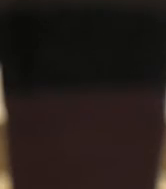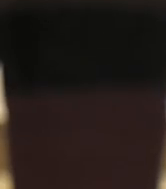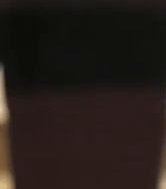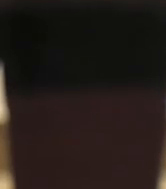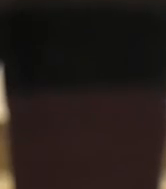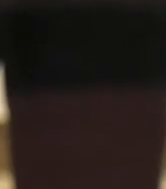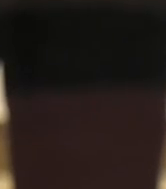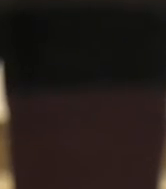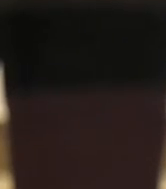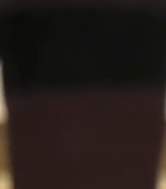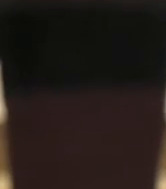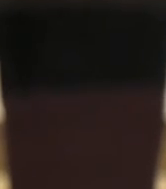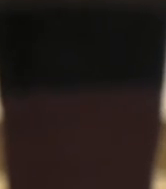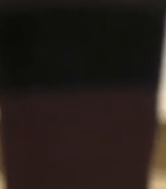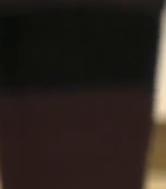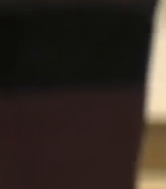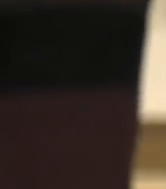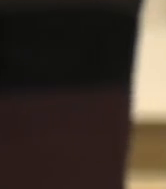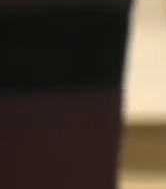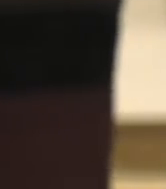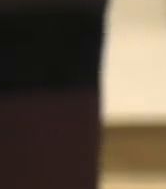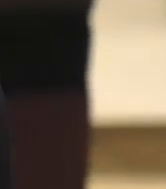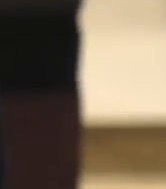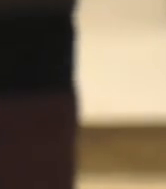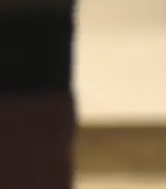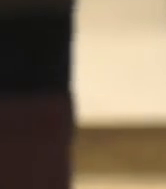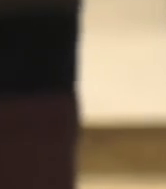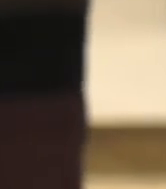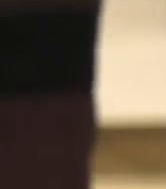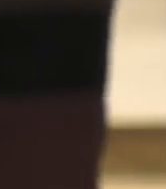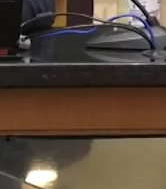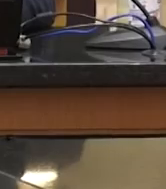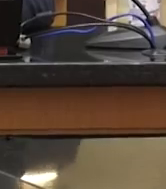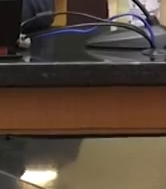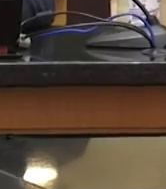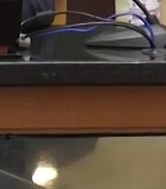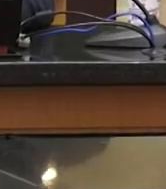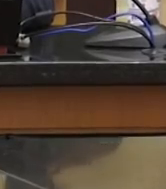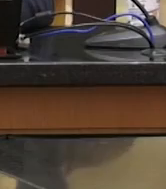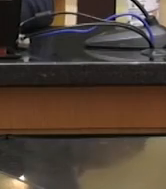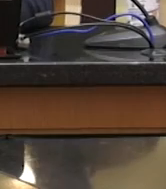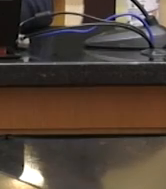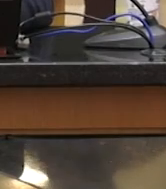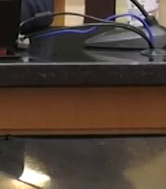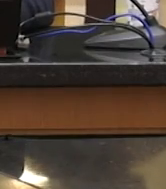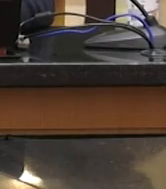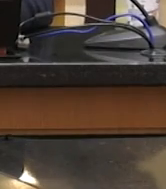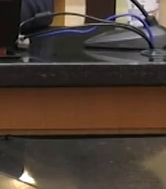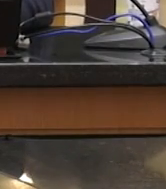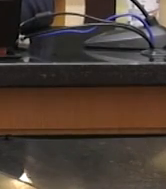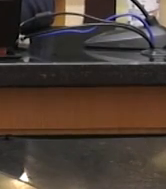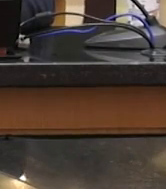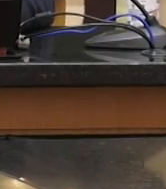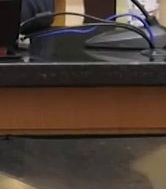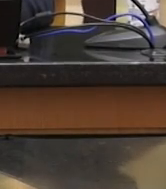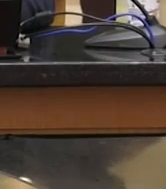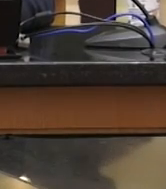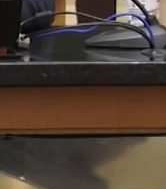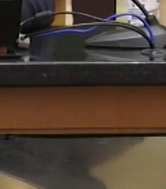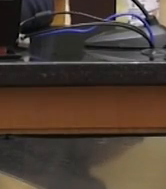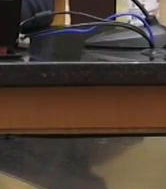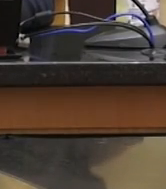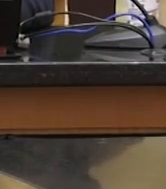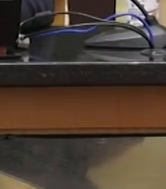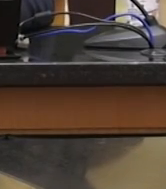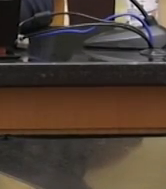do Ministério da Infraestrutura garantindo apenas para março o início das obras na BR-163 entre São